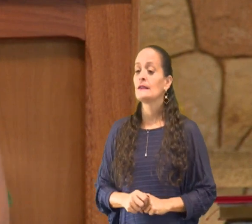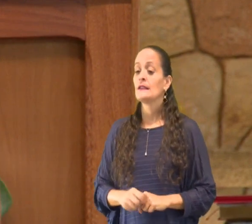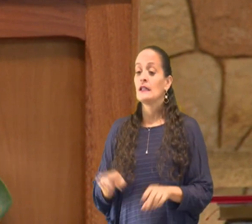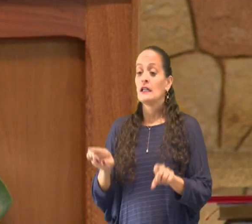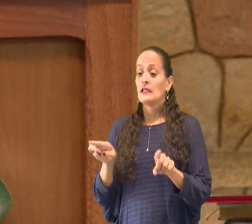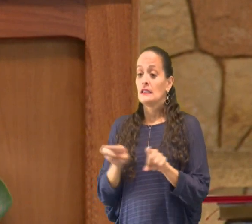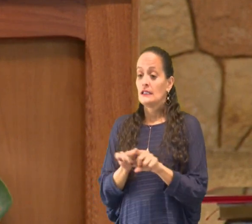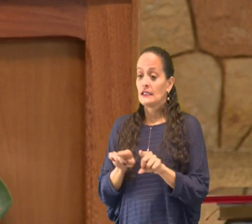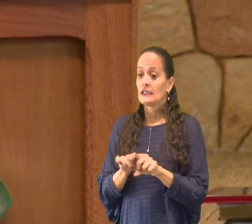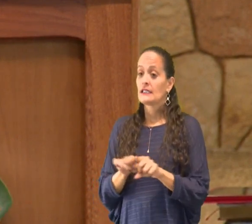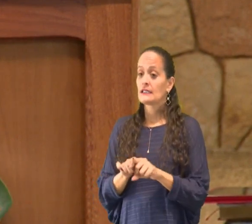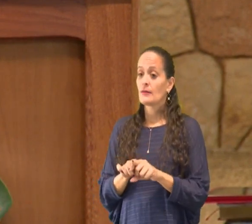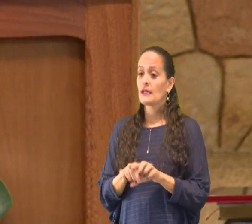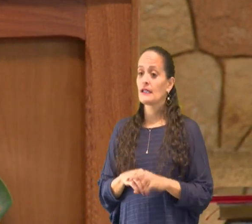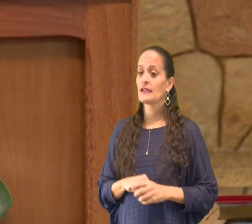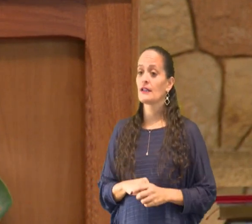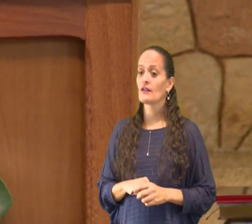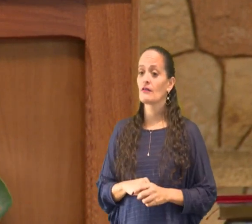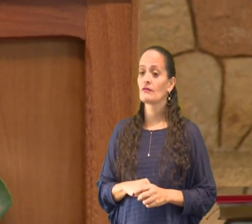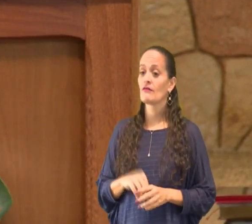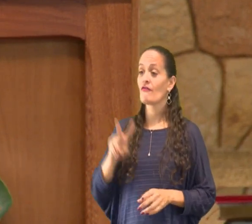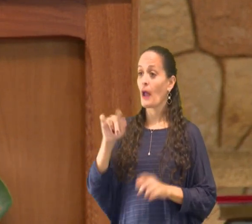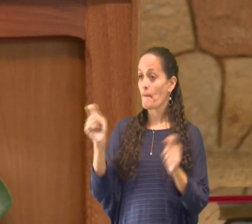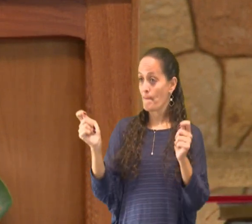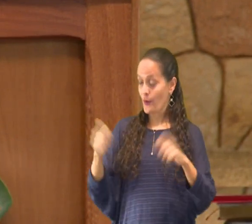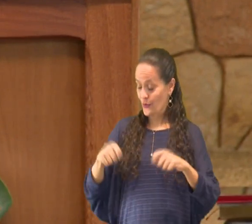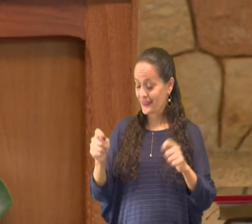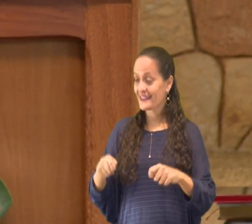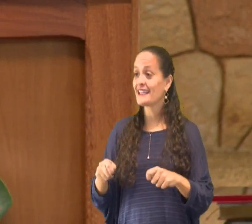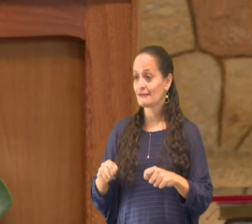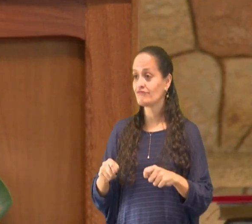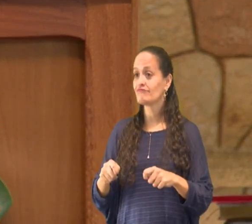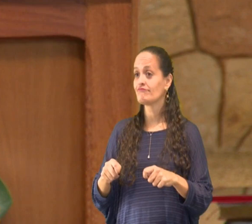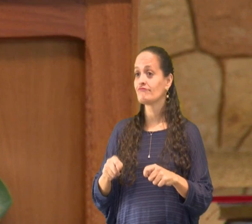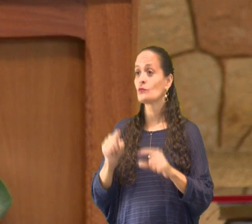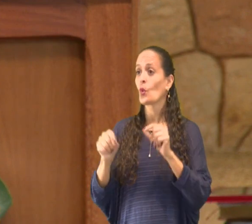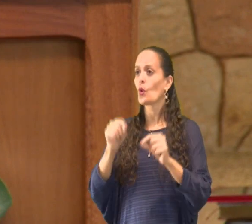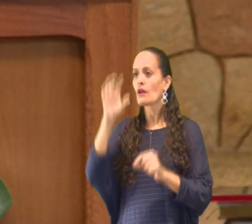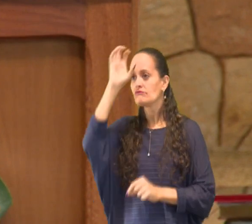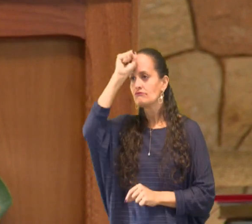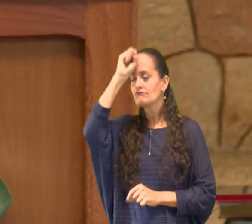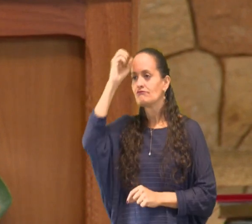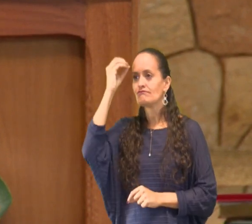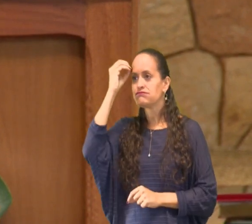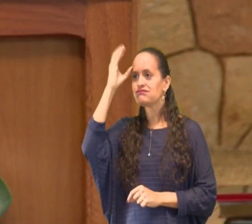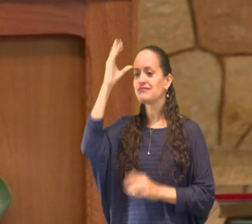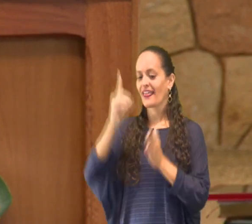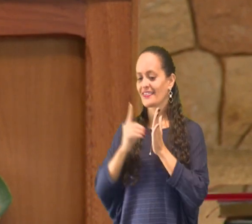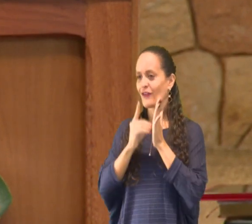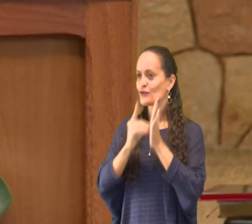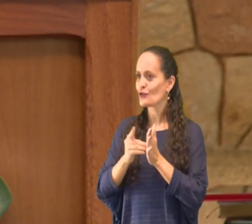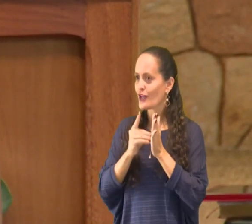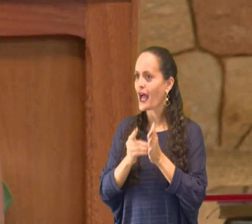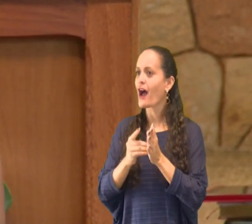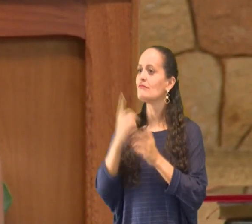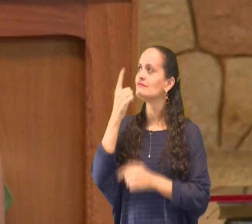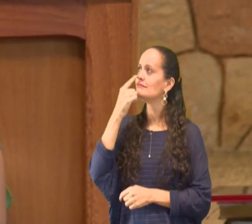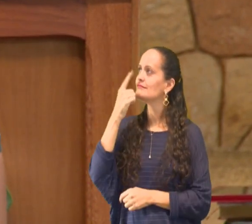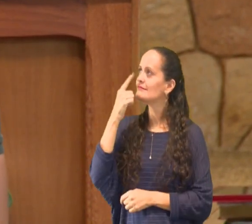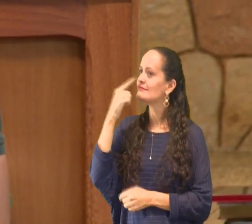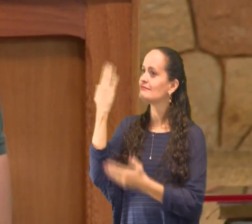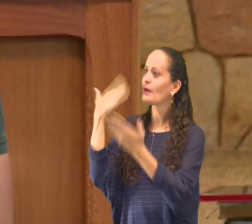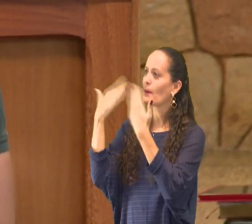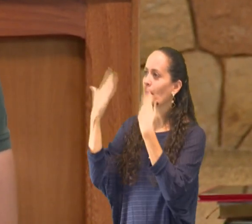e por meio disso você vai também, com toda certeza, acrescentar mais e mais na sua vida devocional, na sua vida com Deus, na